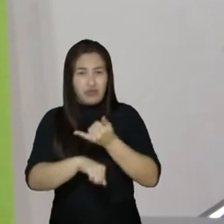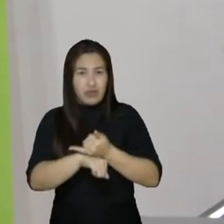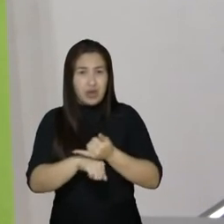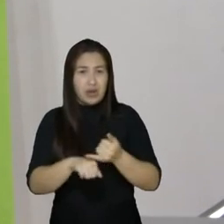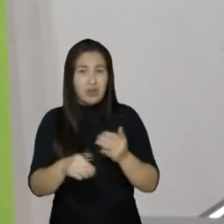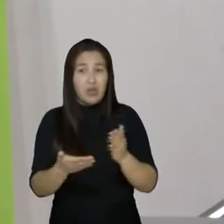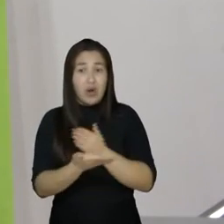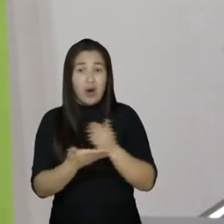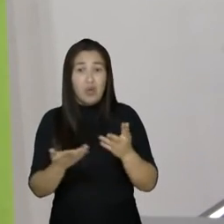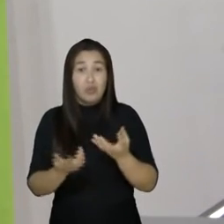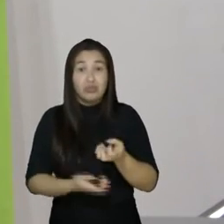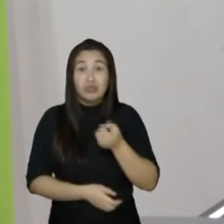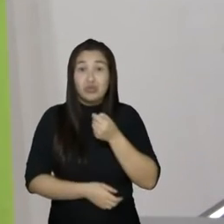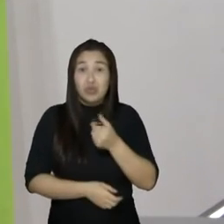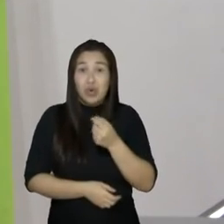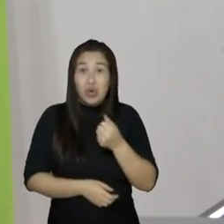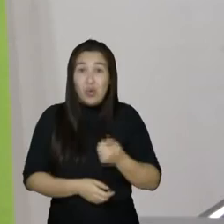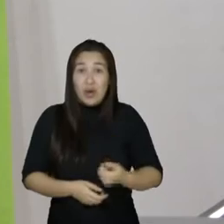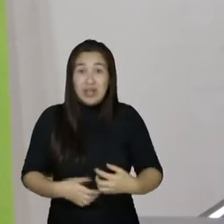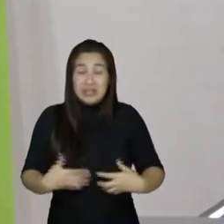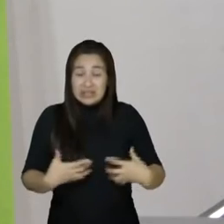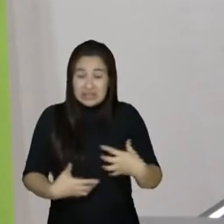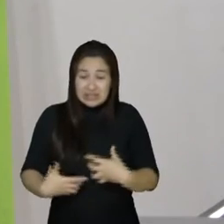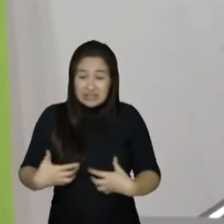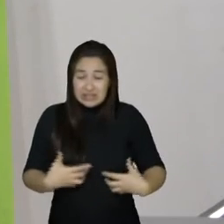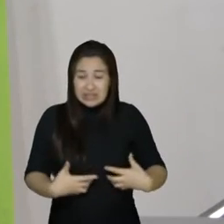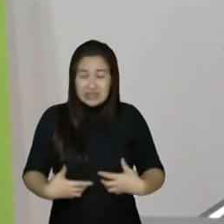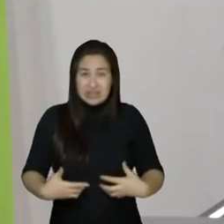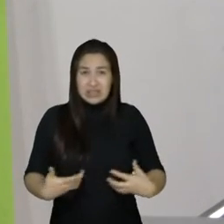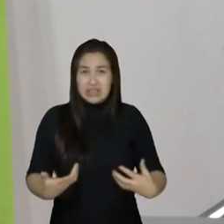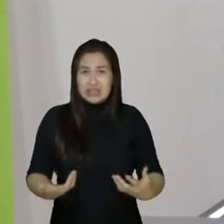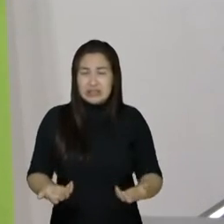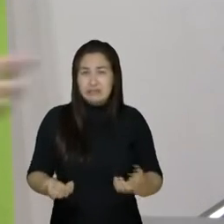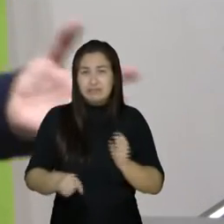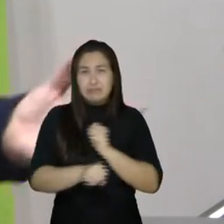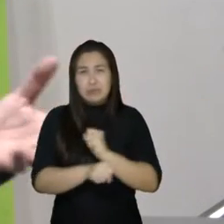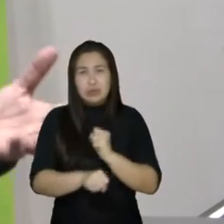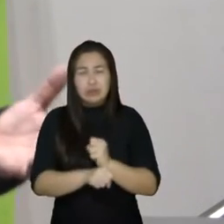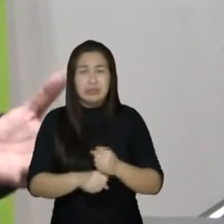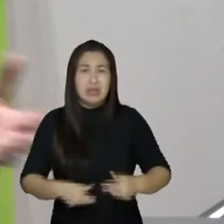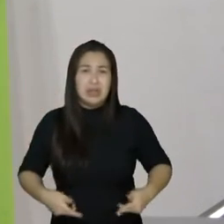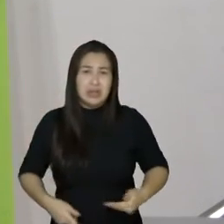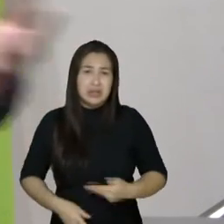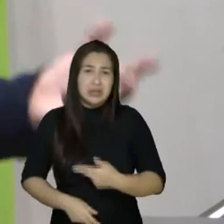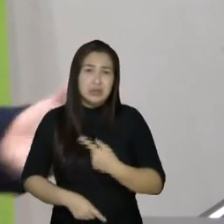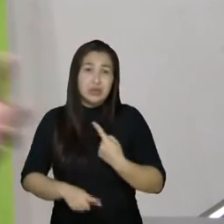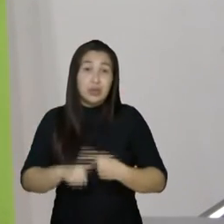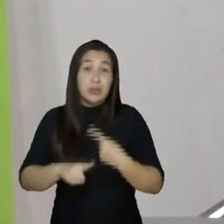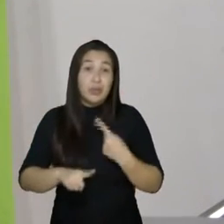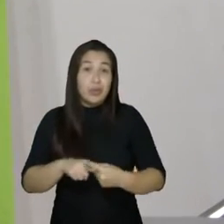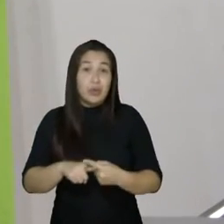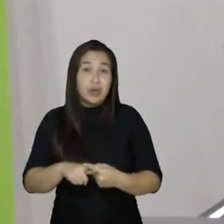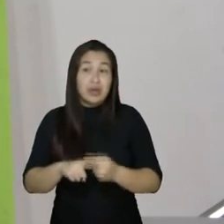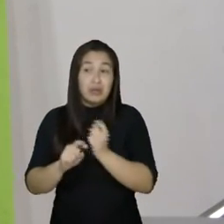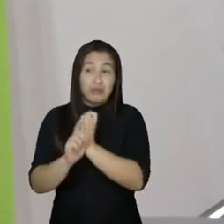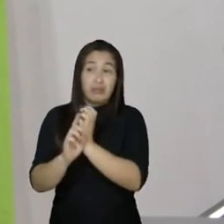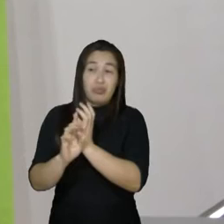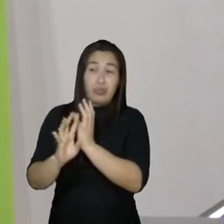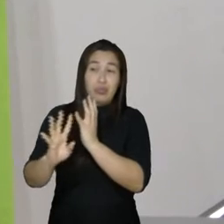infecção, e aguardando uma cirurgia, porque a fila,